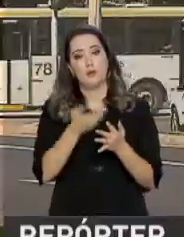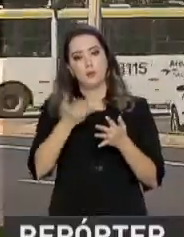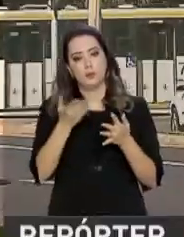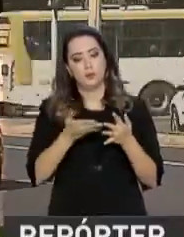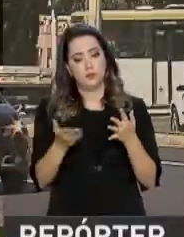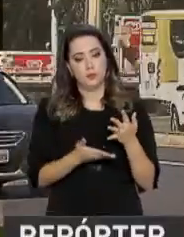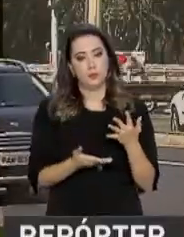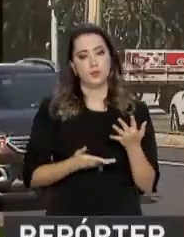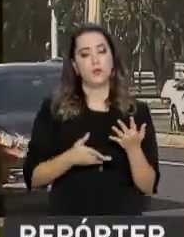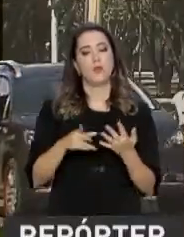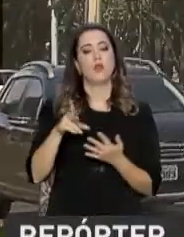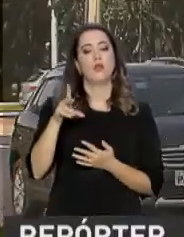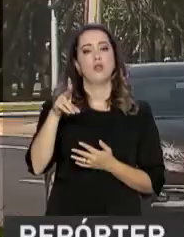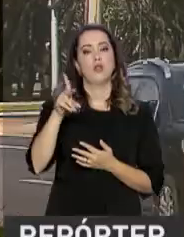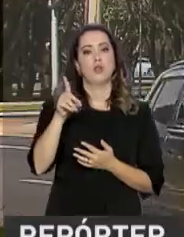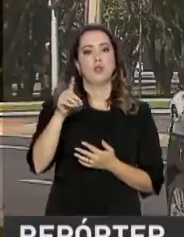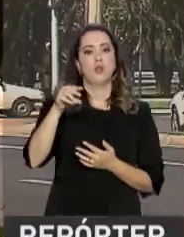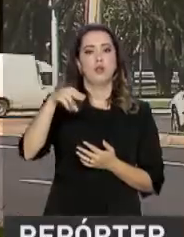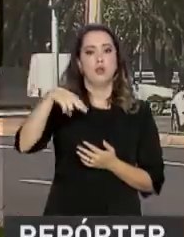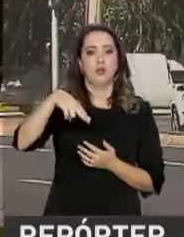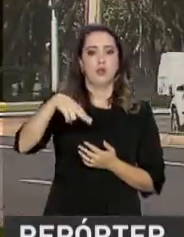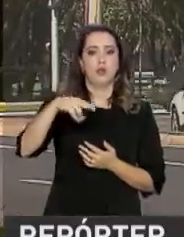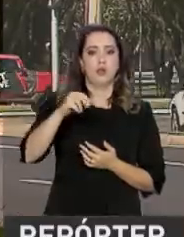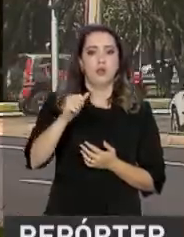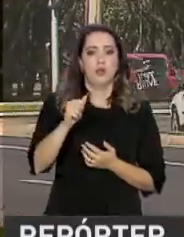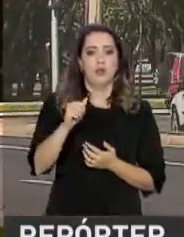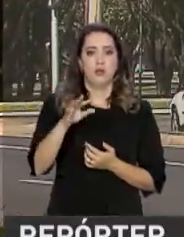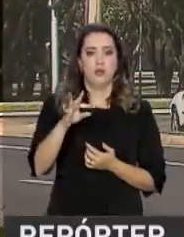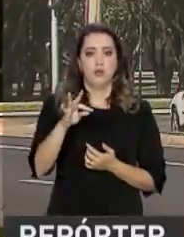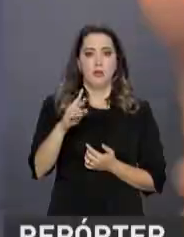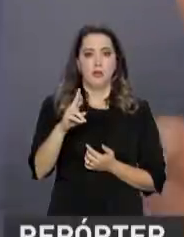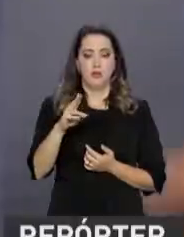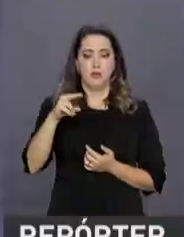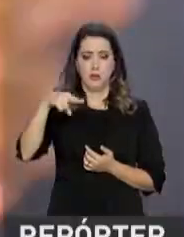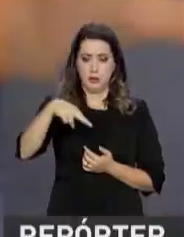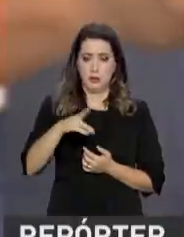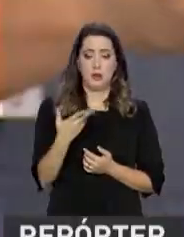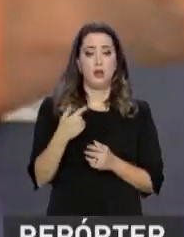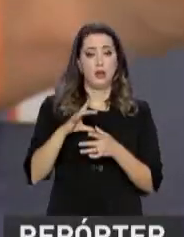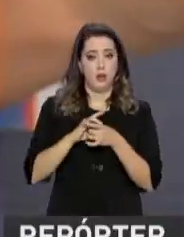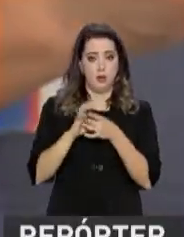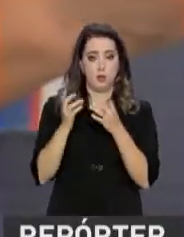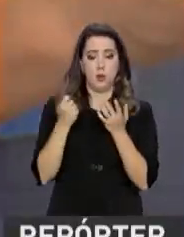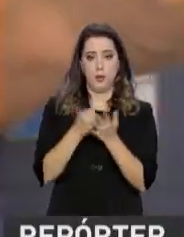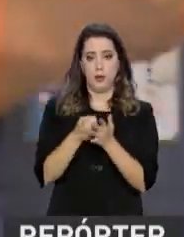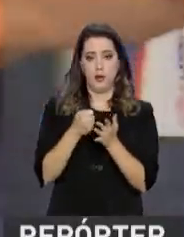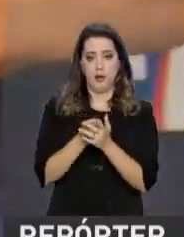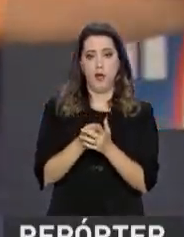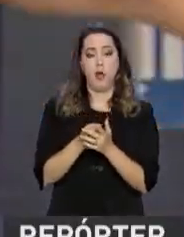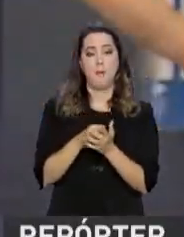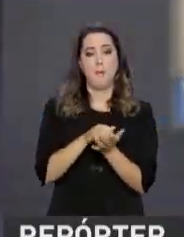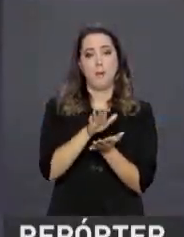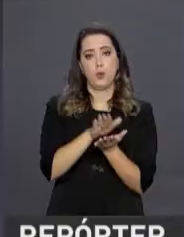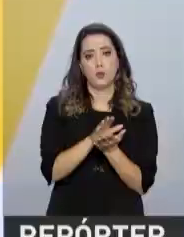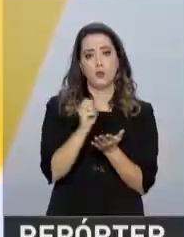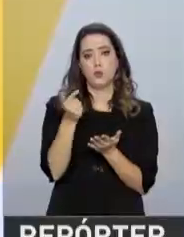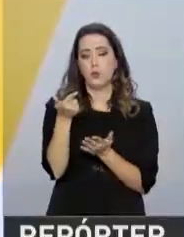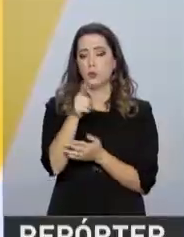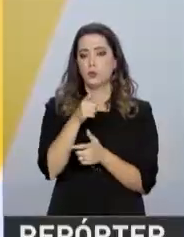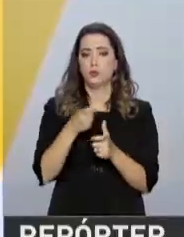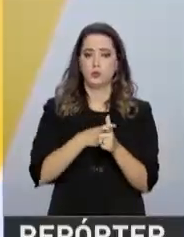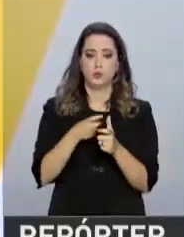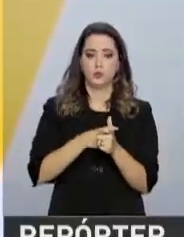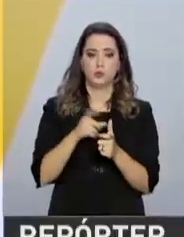o Departamento Nacional de Trânsito, DENATRAN, autorizou o pagamento de multas e outros débitos no cartão de crédito.